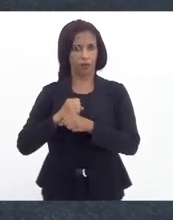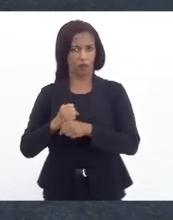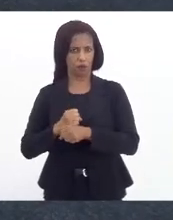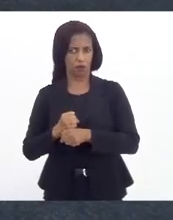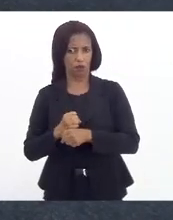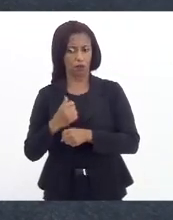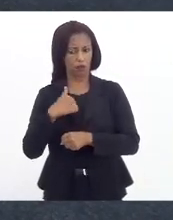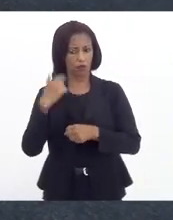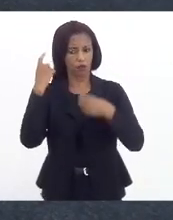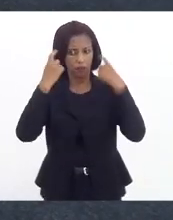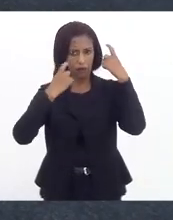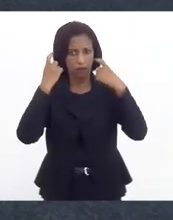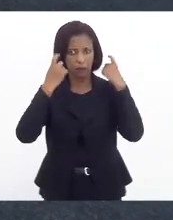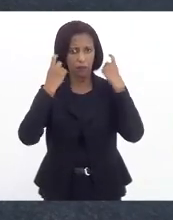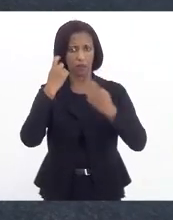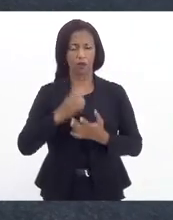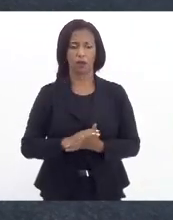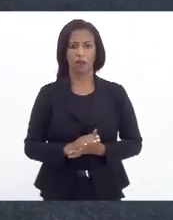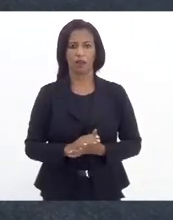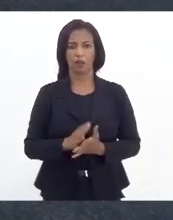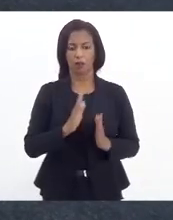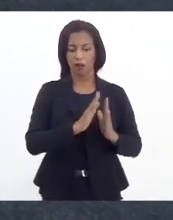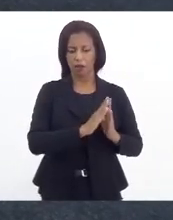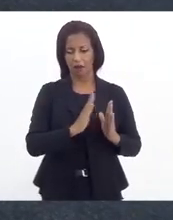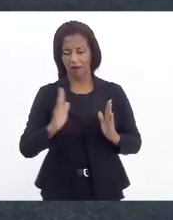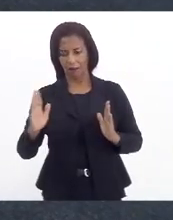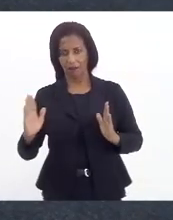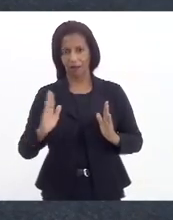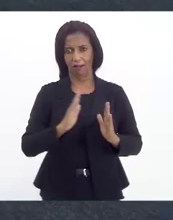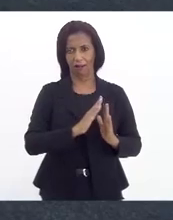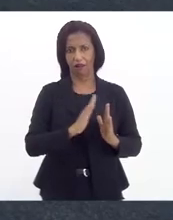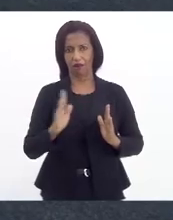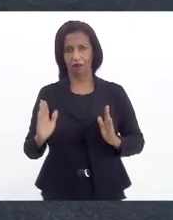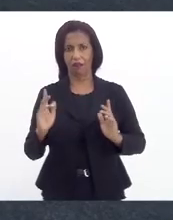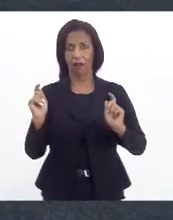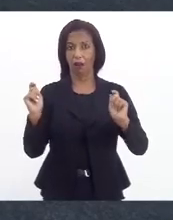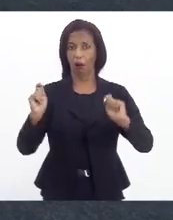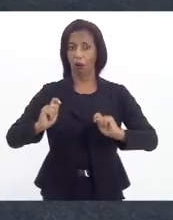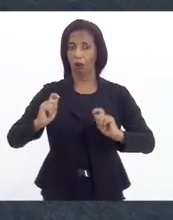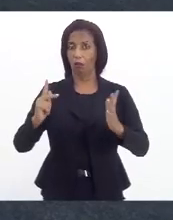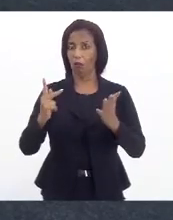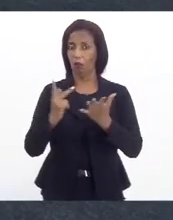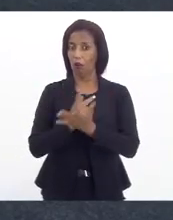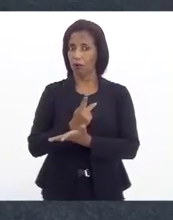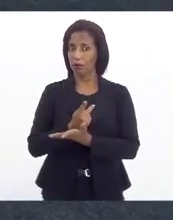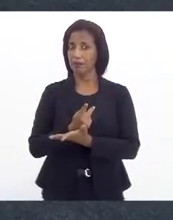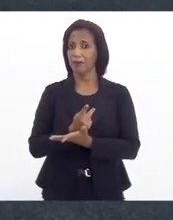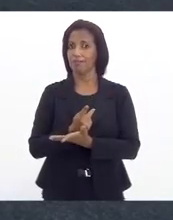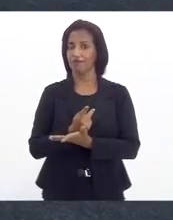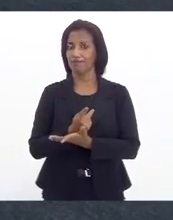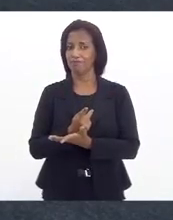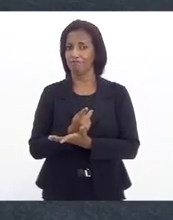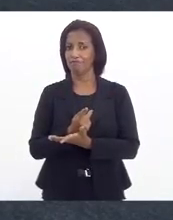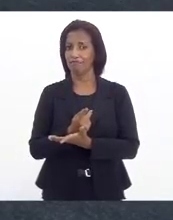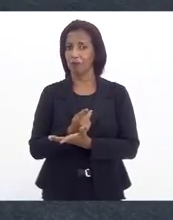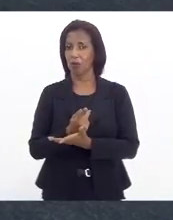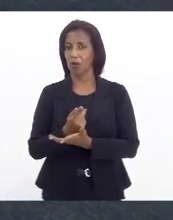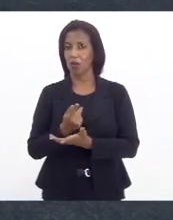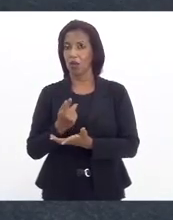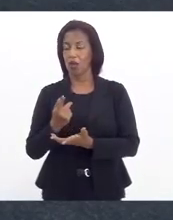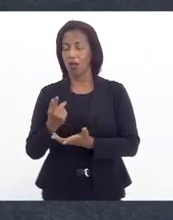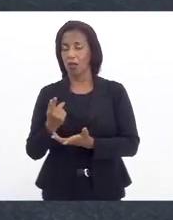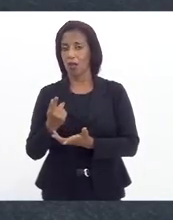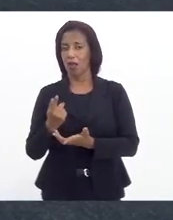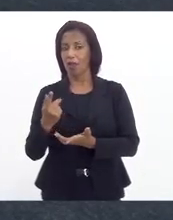eu estou preocupado que durante esses nove anos possam acontecer operações que foram lesivas para o Estado.